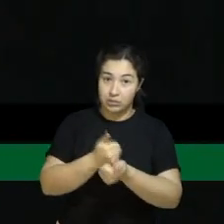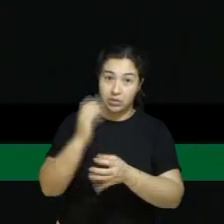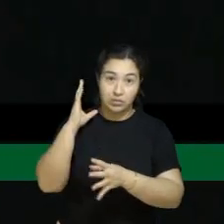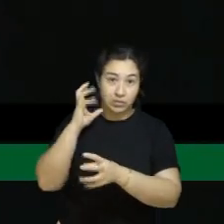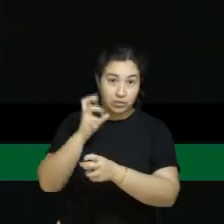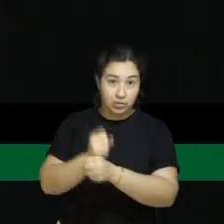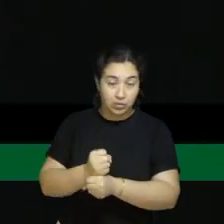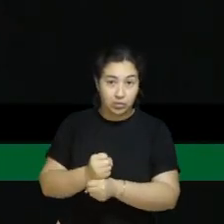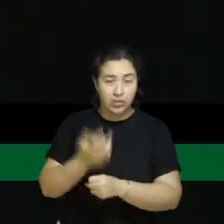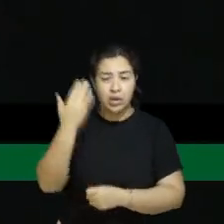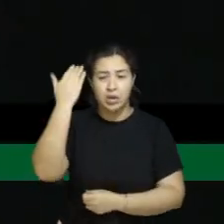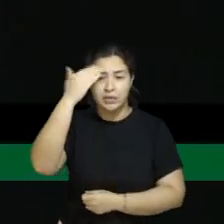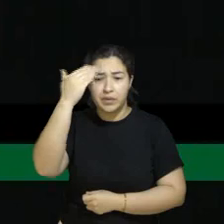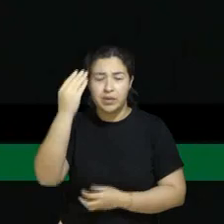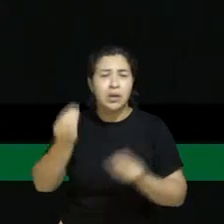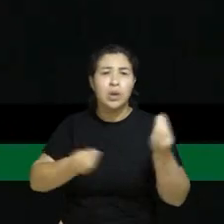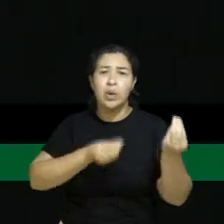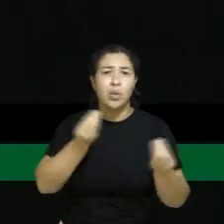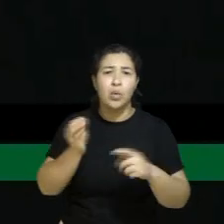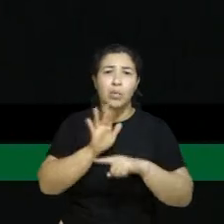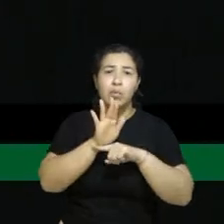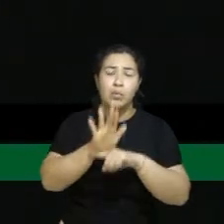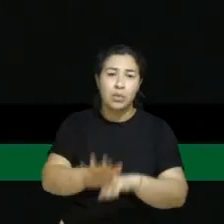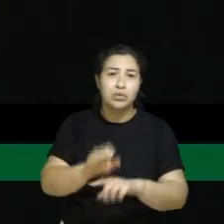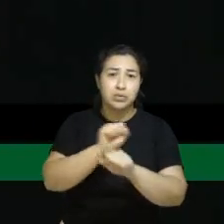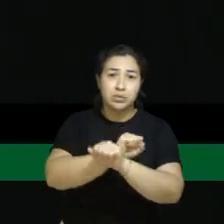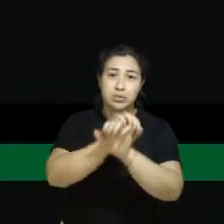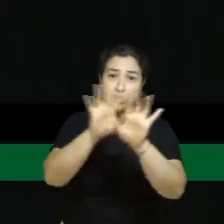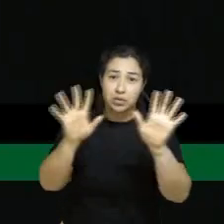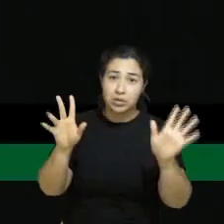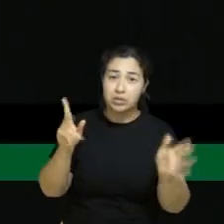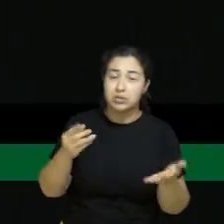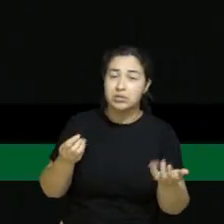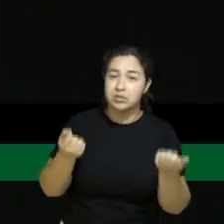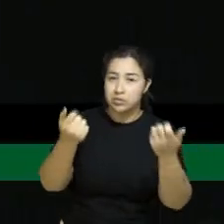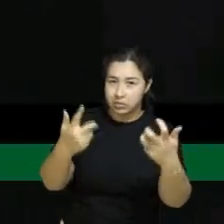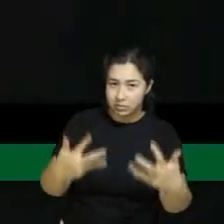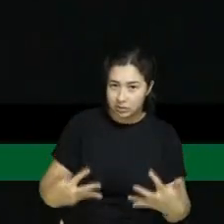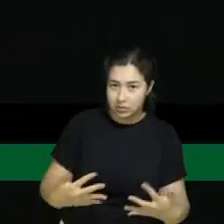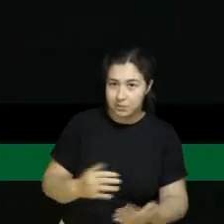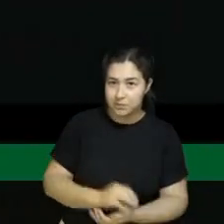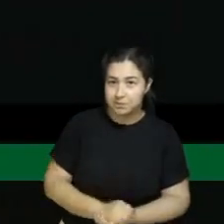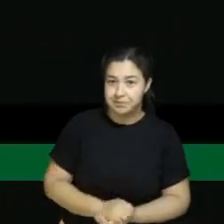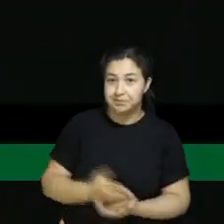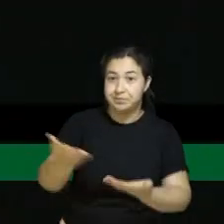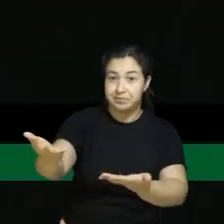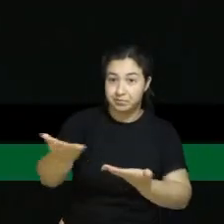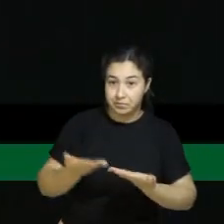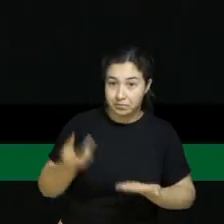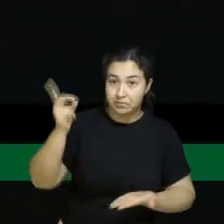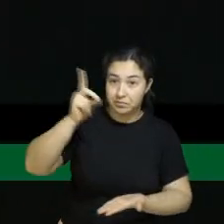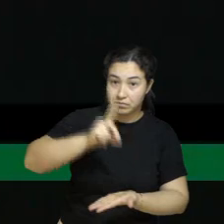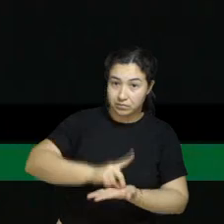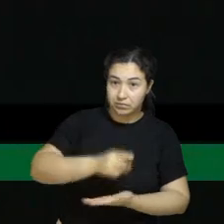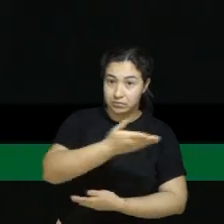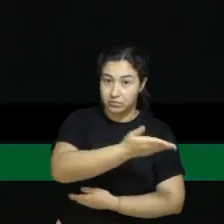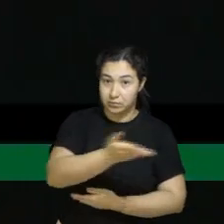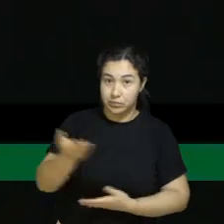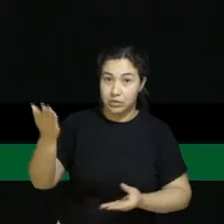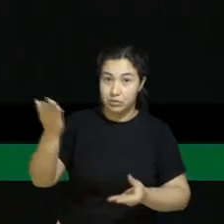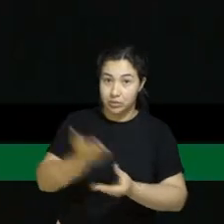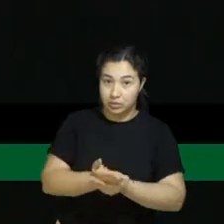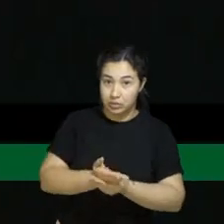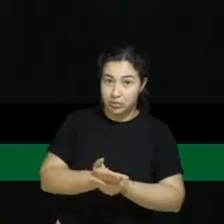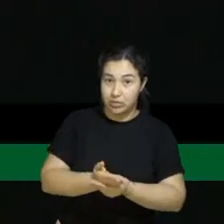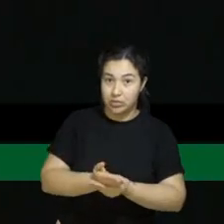nós podemos auxiliar para esclarecer os fatos. Também já faço aqui o convite oficial e vamos protocolar um requerimento